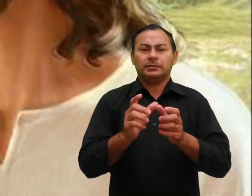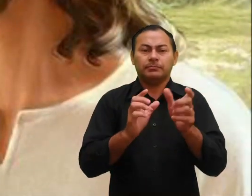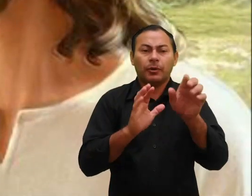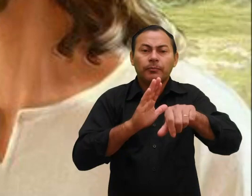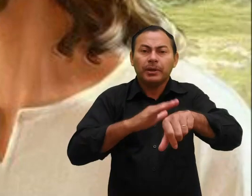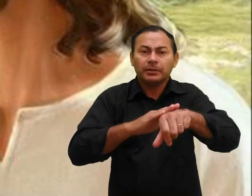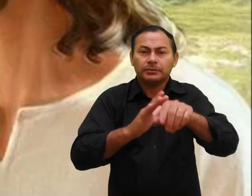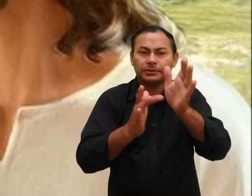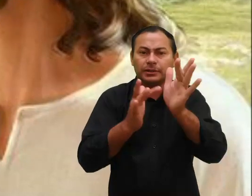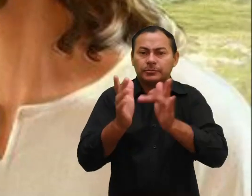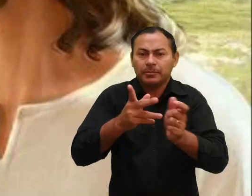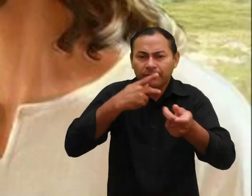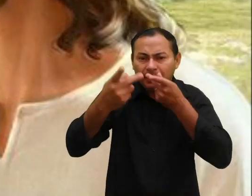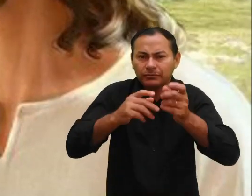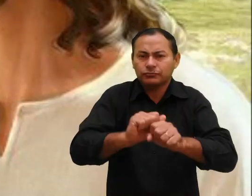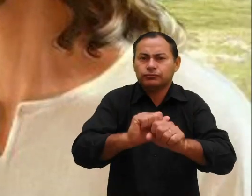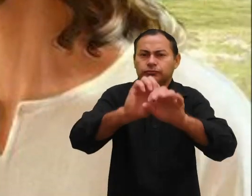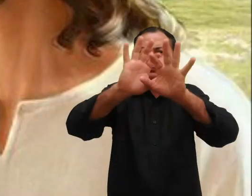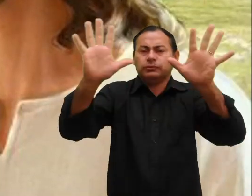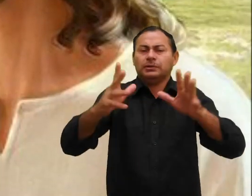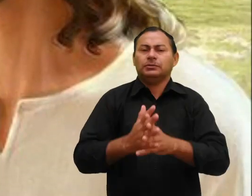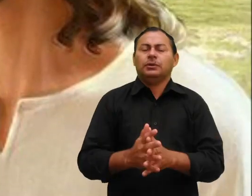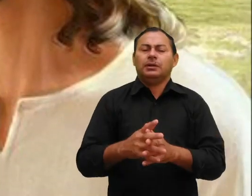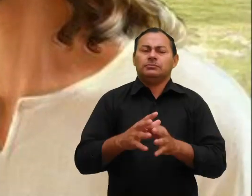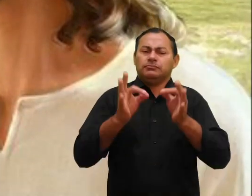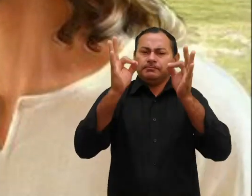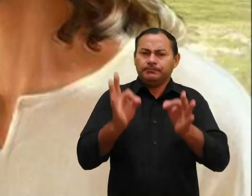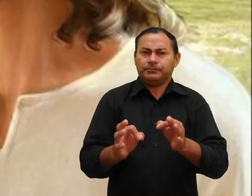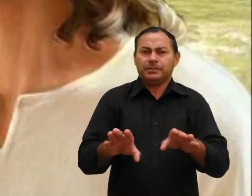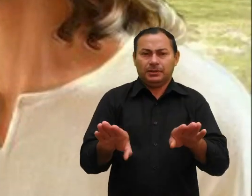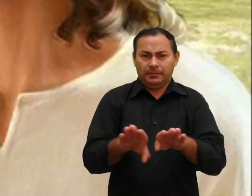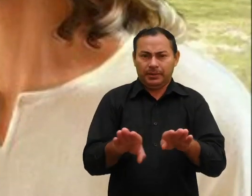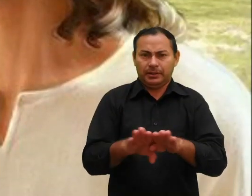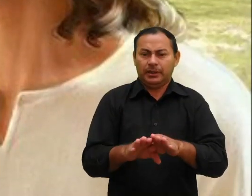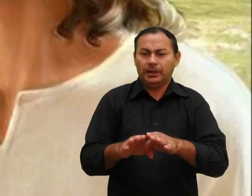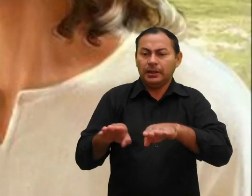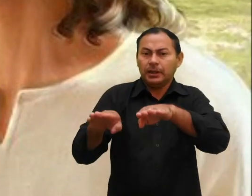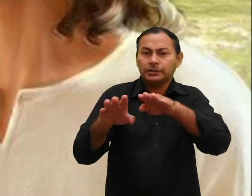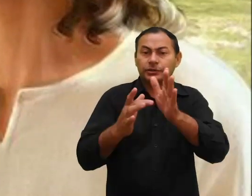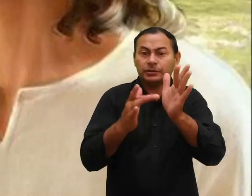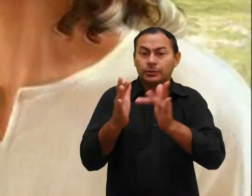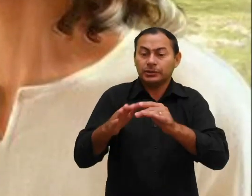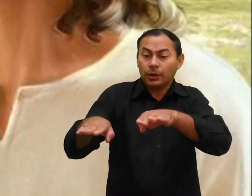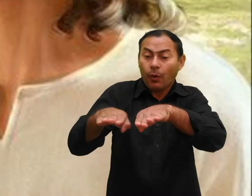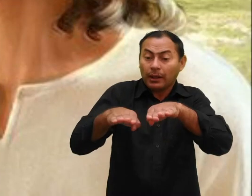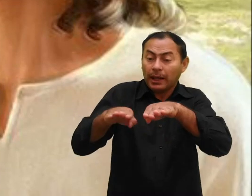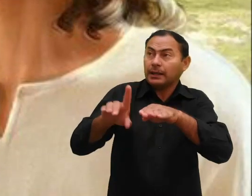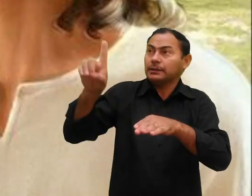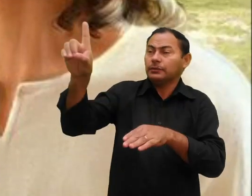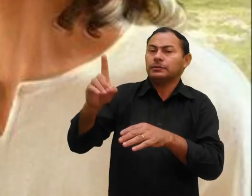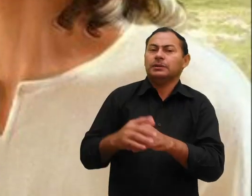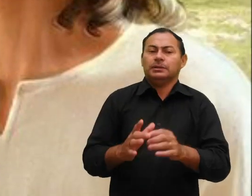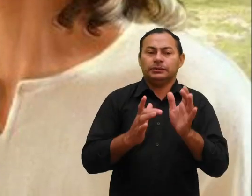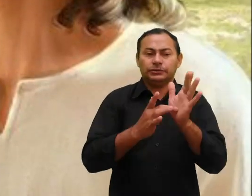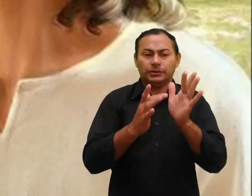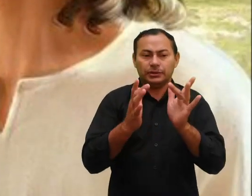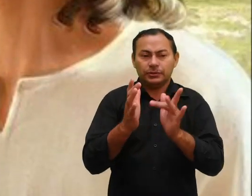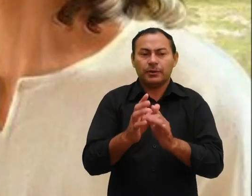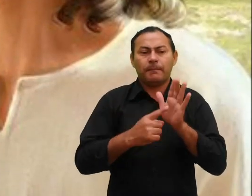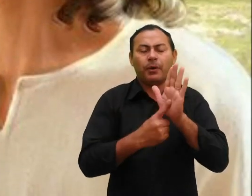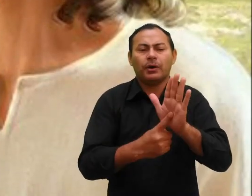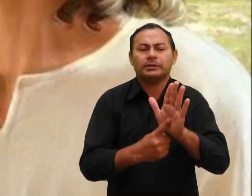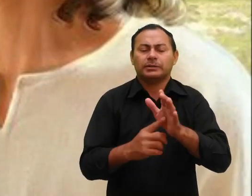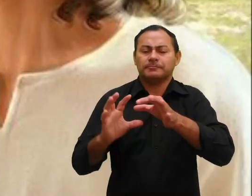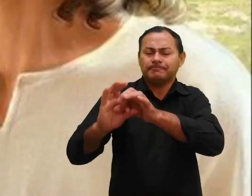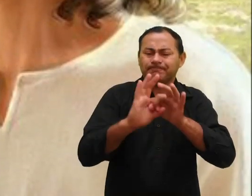Jesus está fazendo uma declaração clara da sua deidade. Além de se igualar a Deus, Jesus mostra comunhão íntima com o